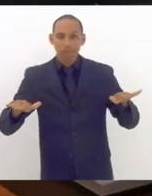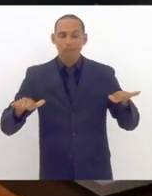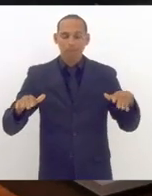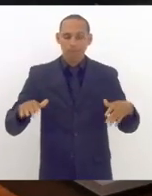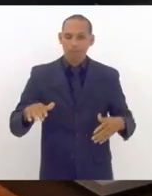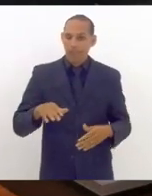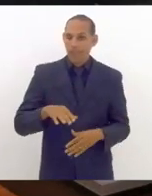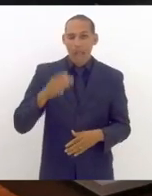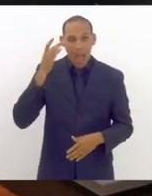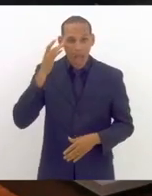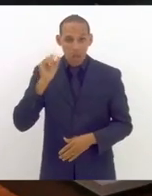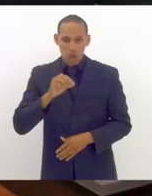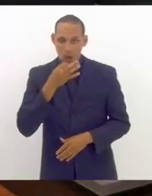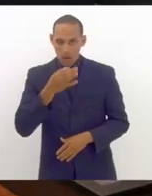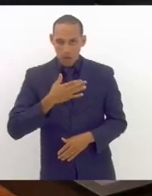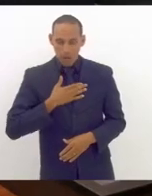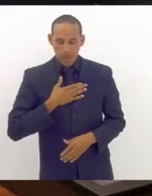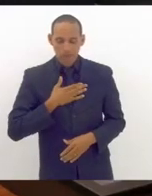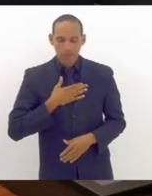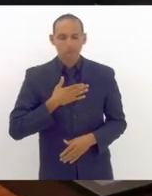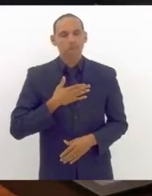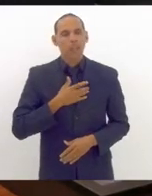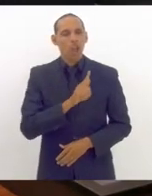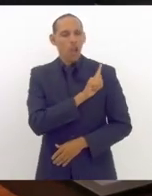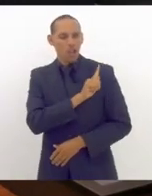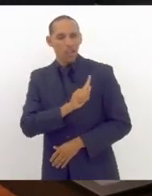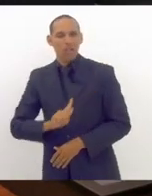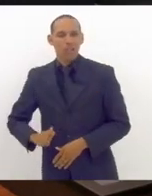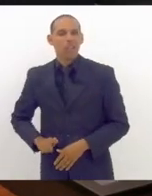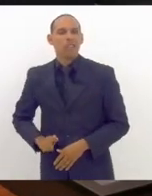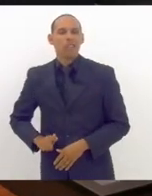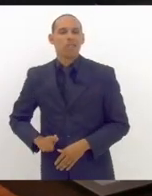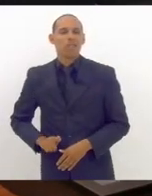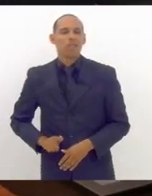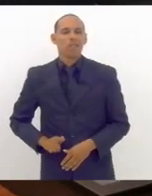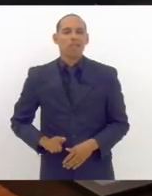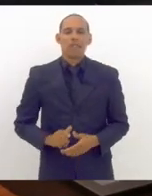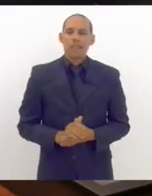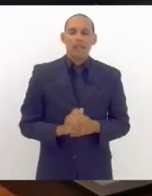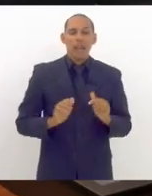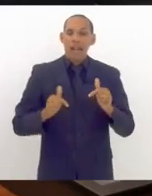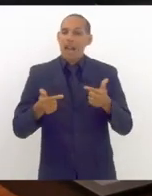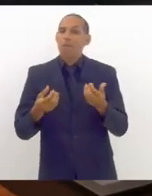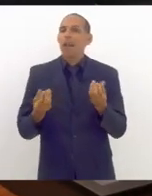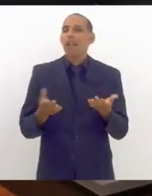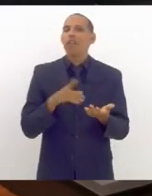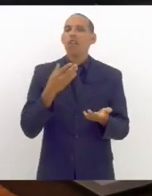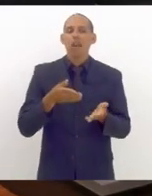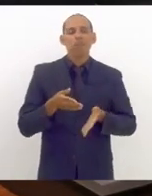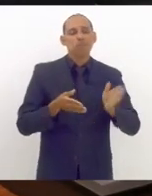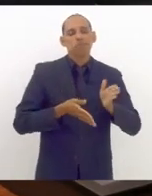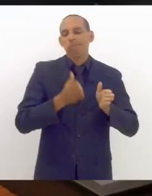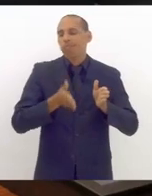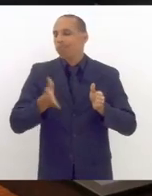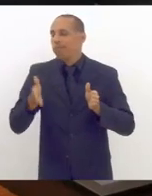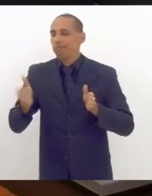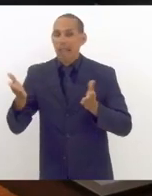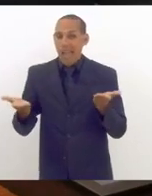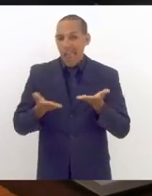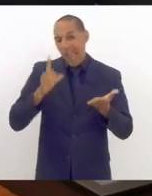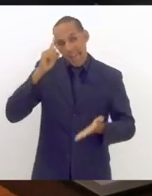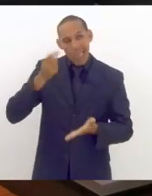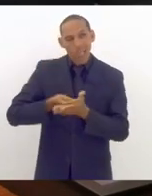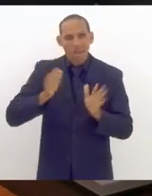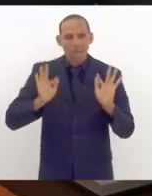o a ação do governador foi pra gente dar caminhos a gente não vai chegar na decisão final agora